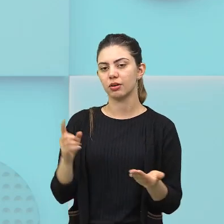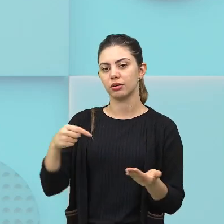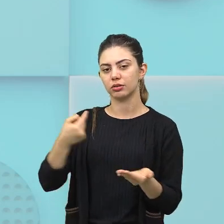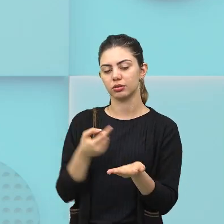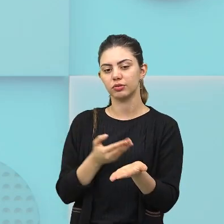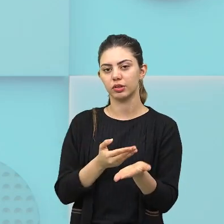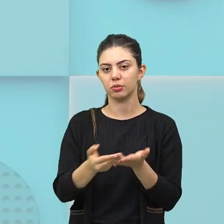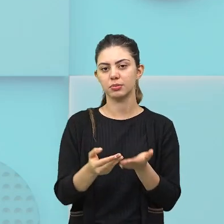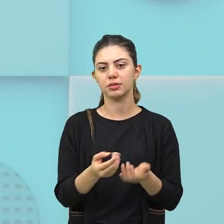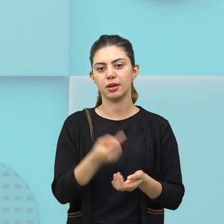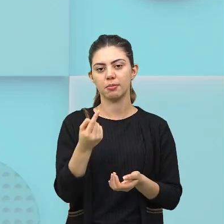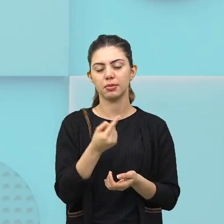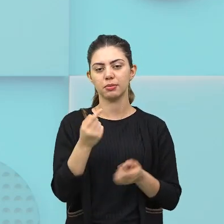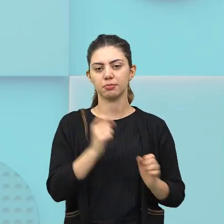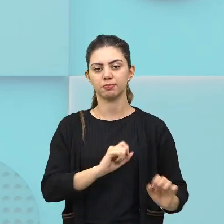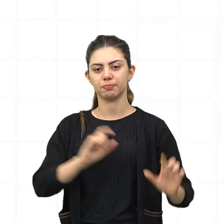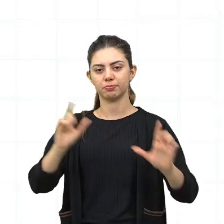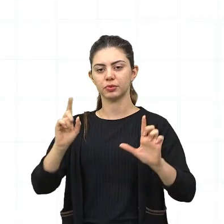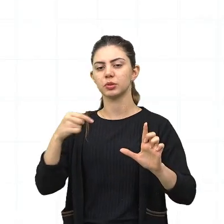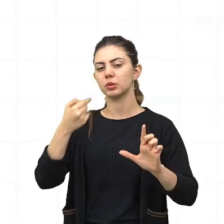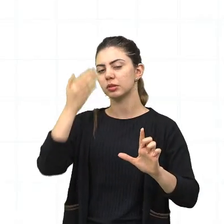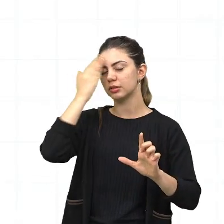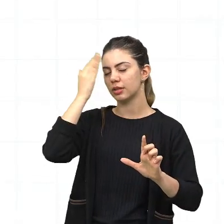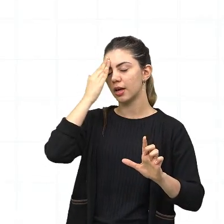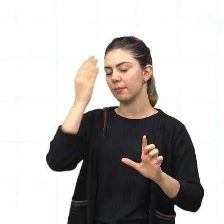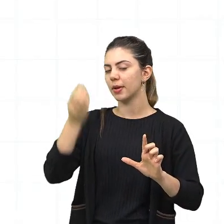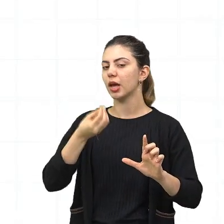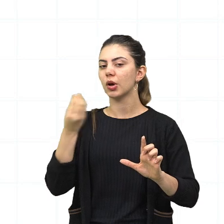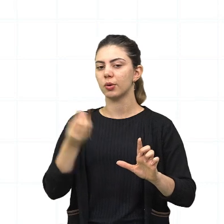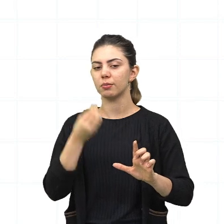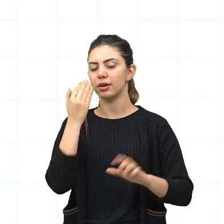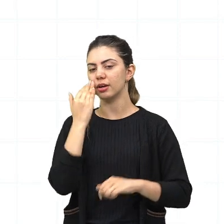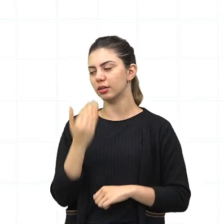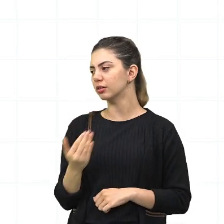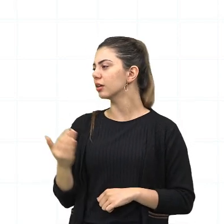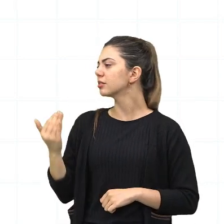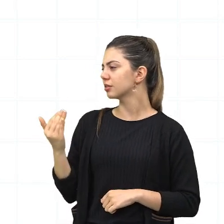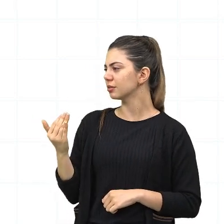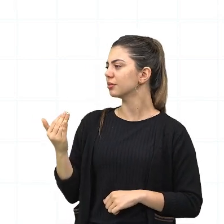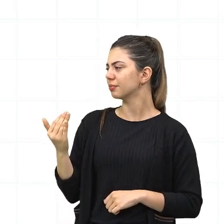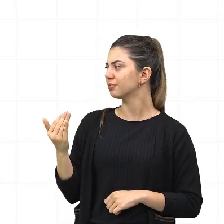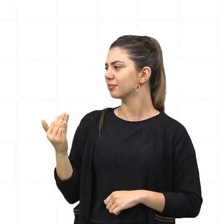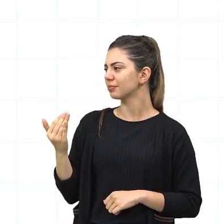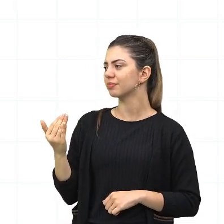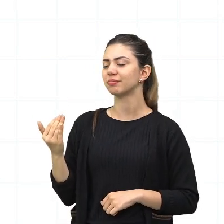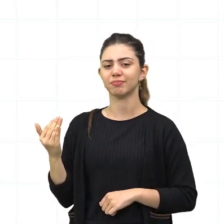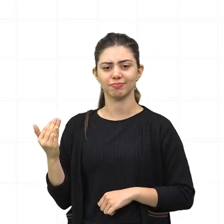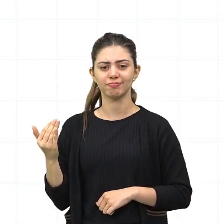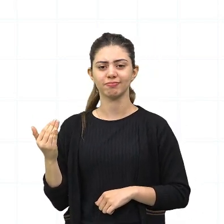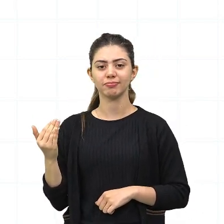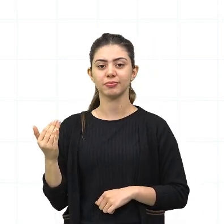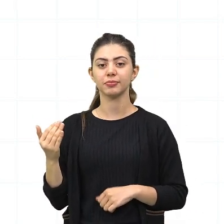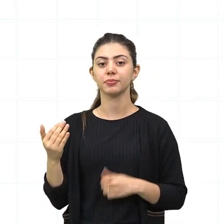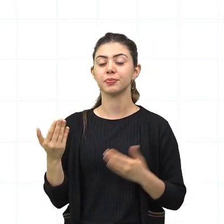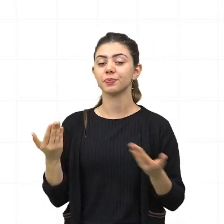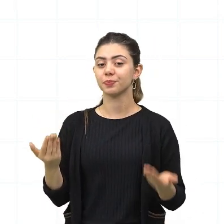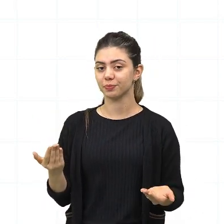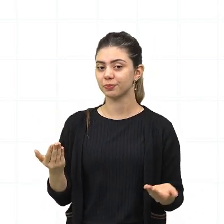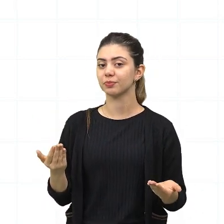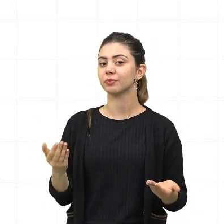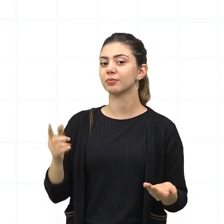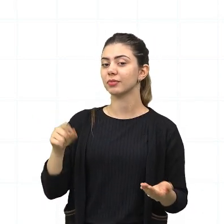nossa primeira cartela para a gente ter uma base do que a nossa aula vai ser hoje. A gente tem aí